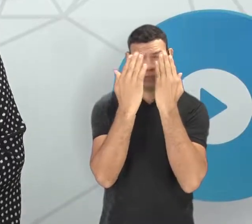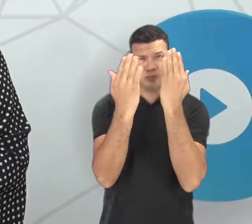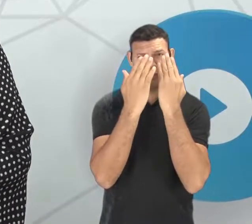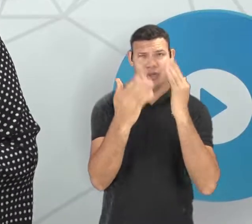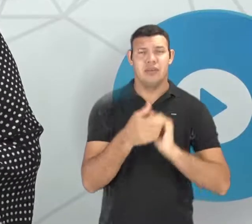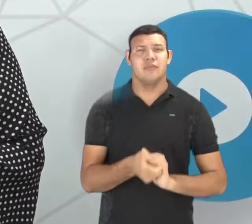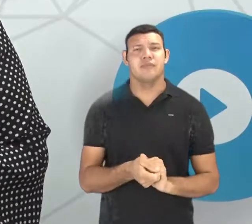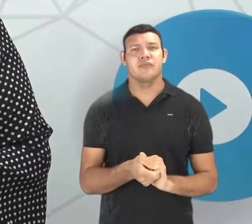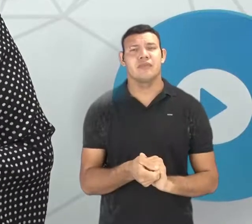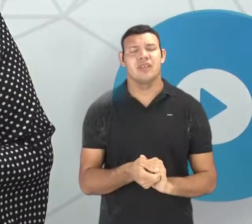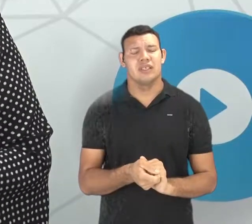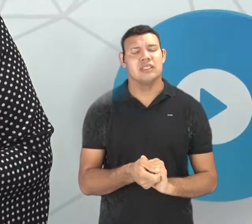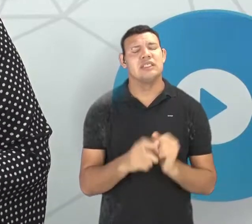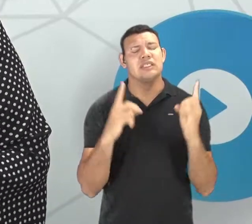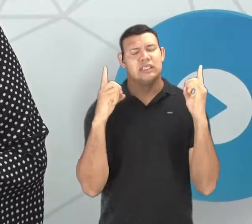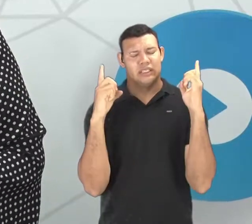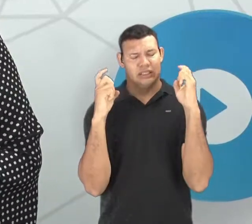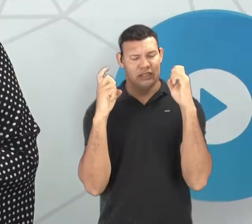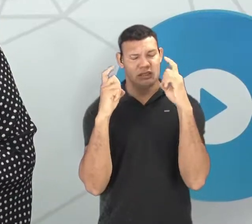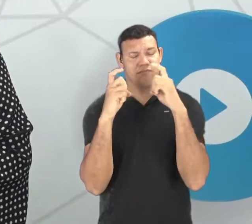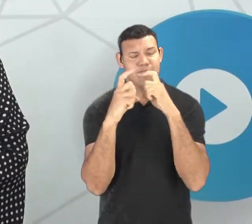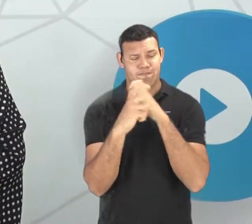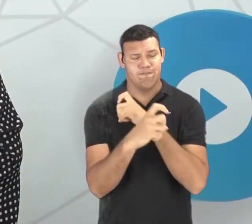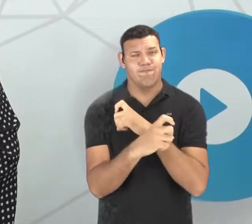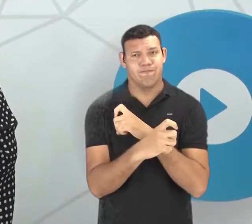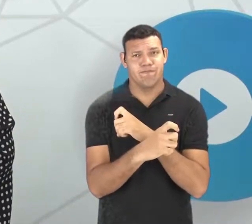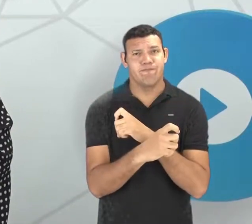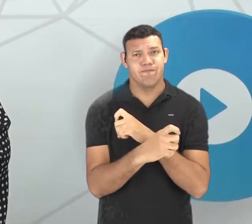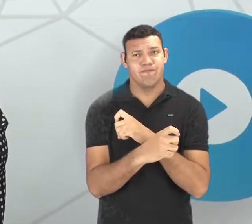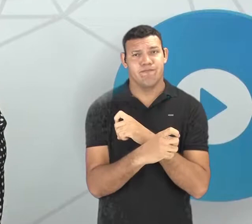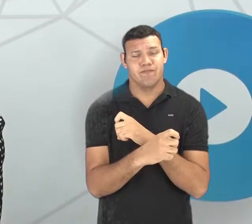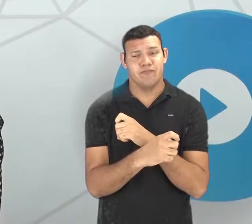psicológica, é uma violência muito difícil de ser